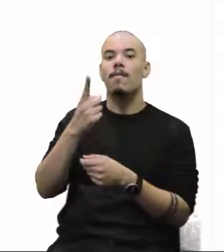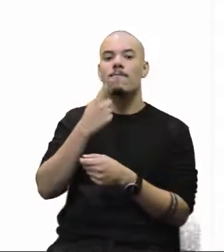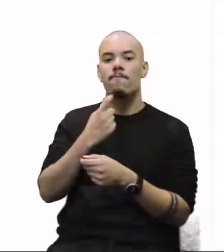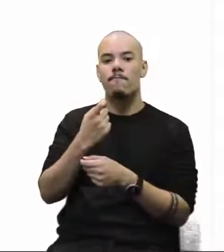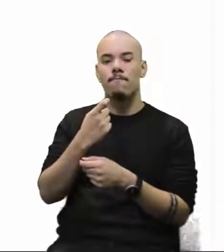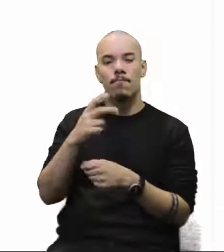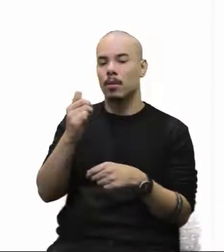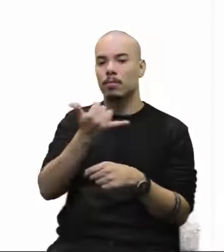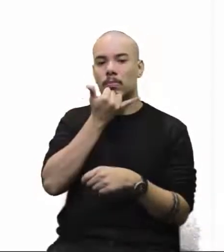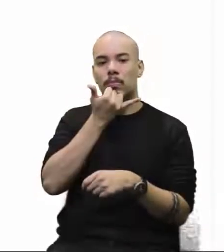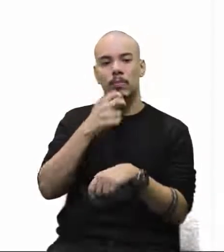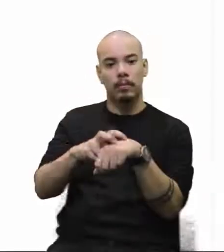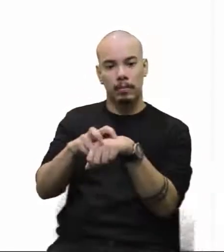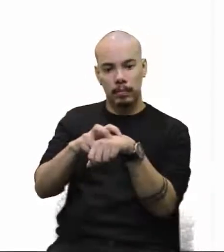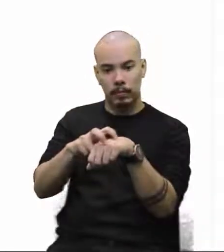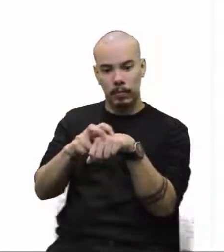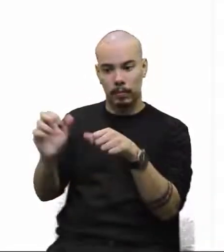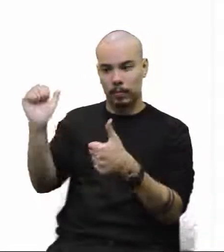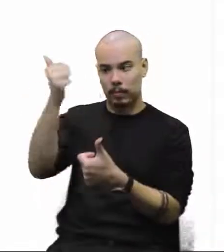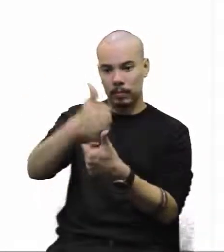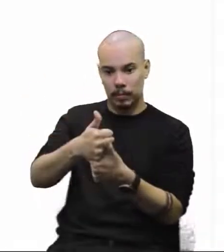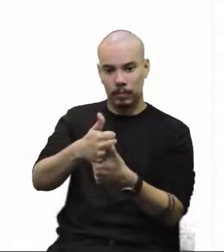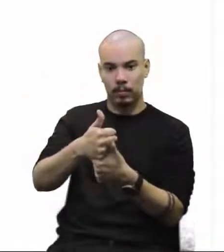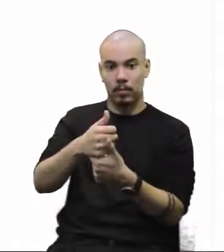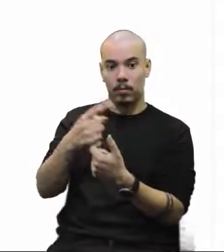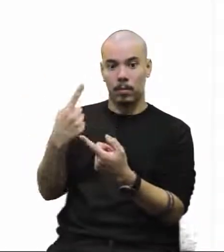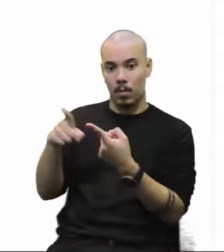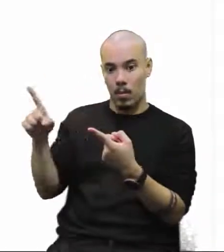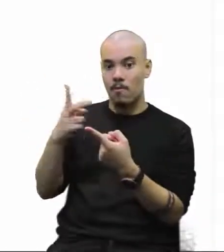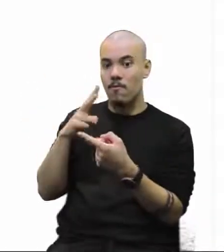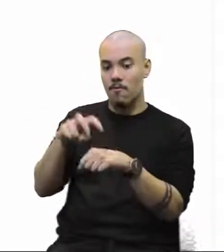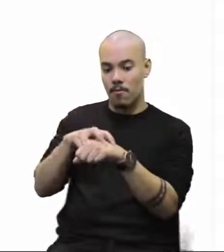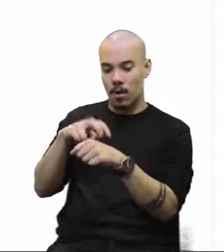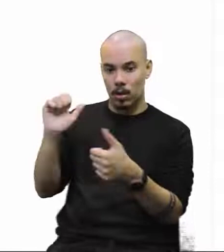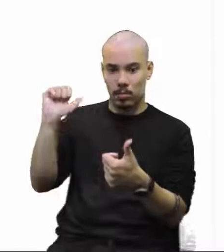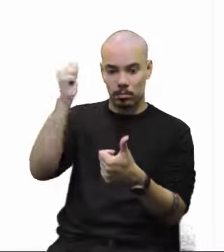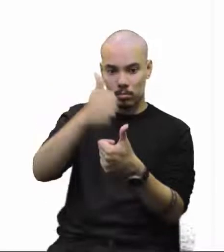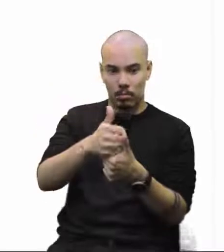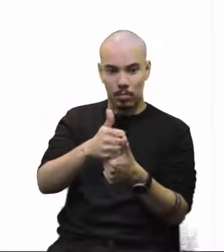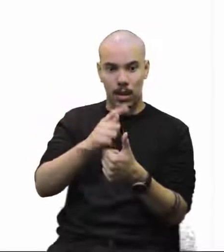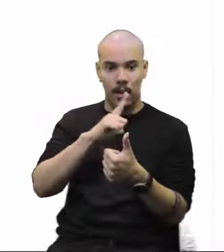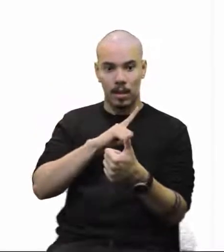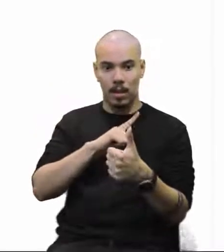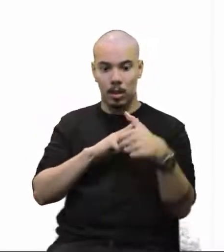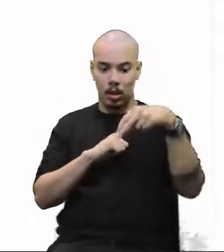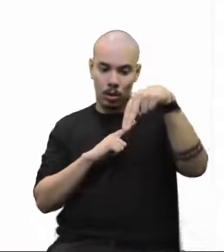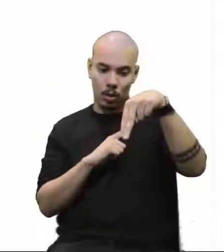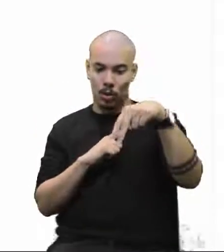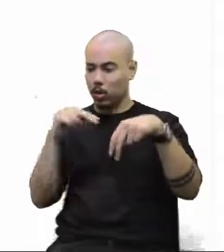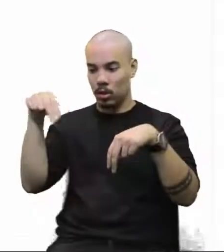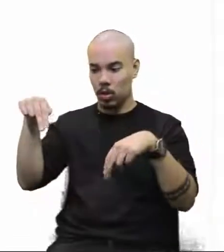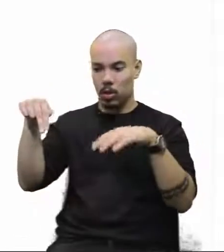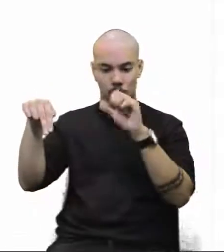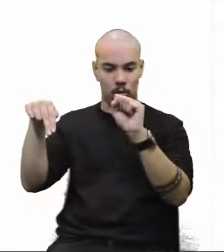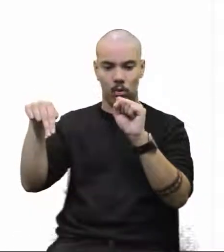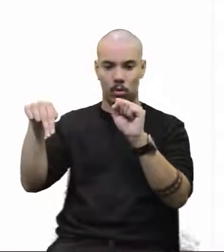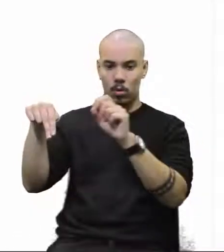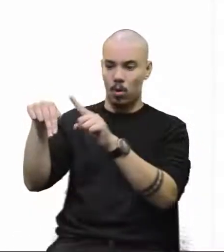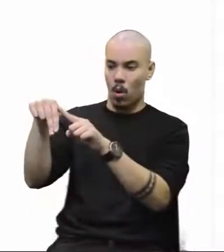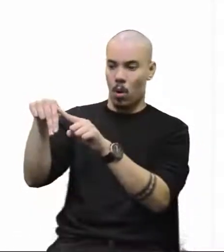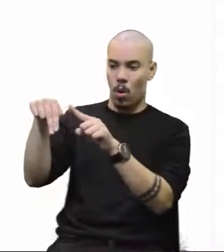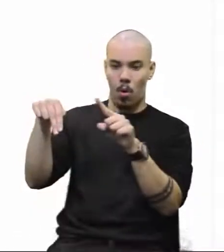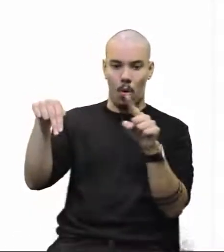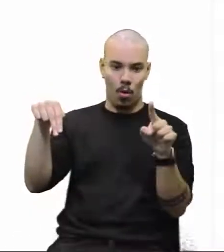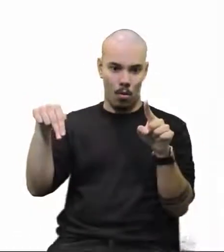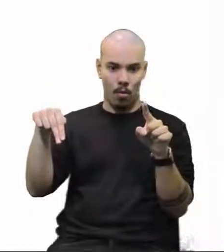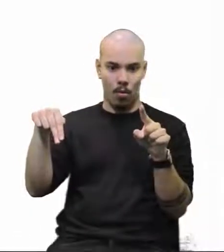representado devido aos 2 ímãs. As linhas saem do norte, chegam no sul, ó. O campo magnético. Então, não é que o ímã só está a